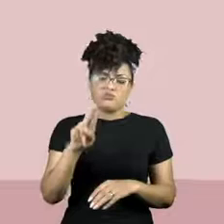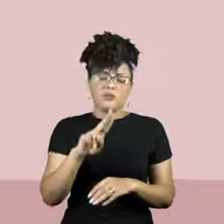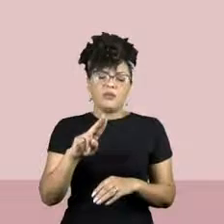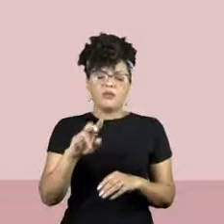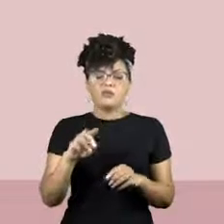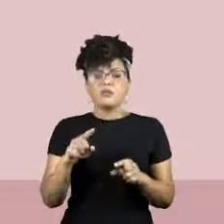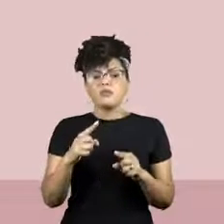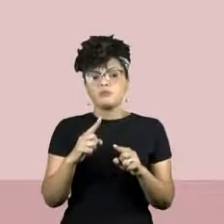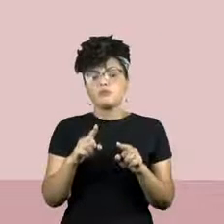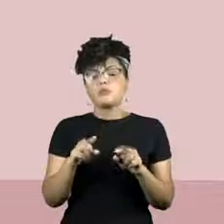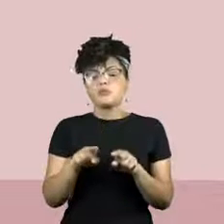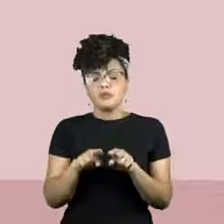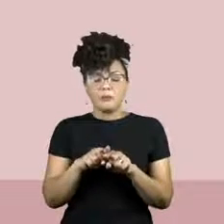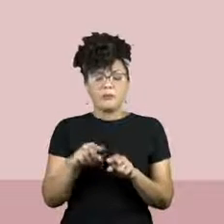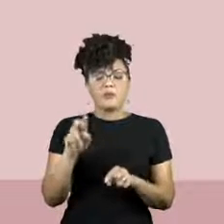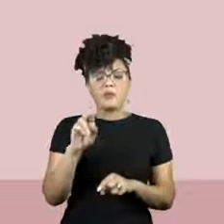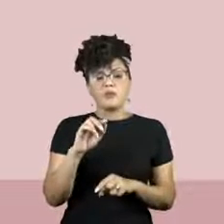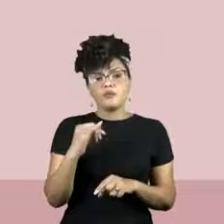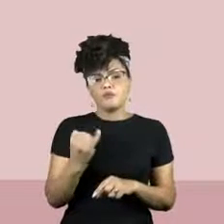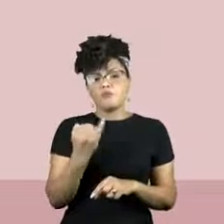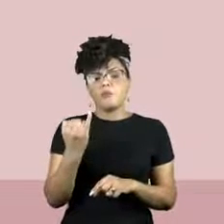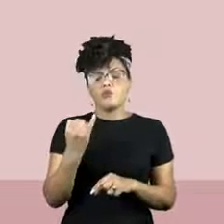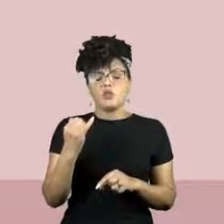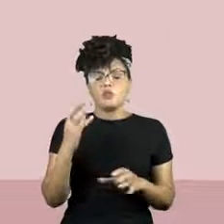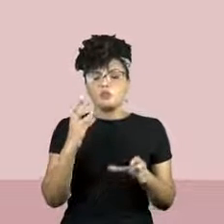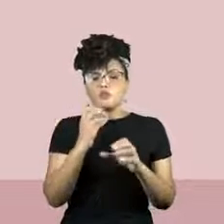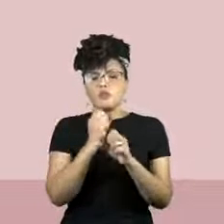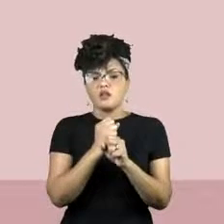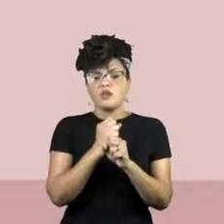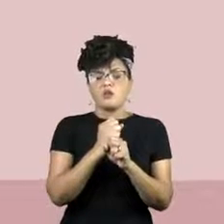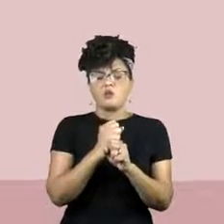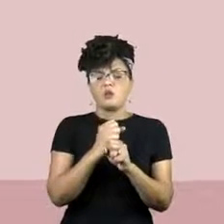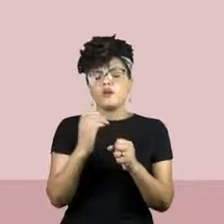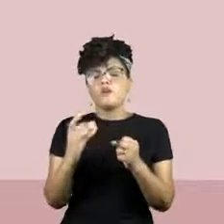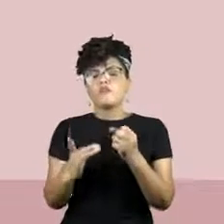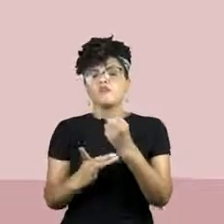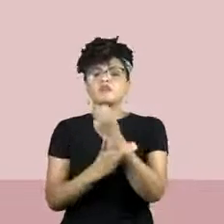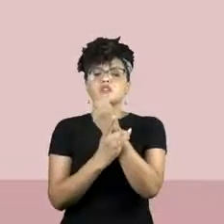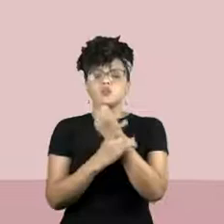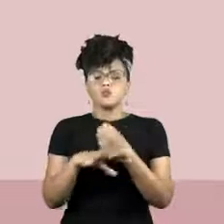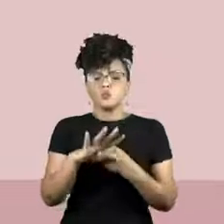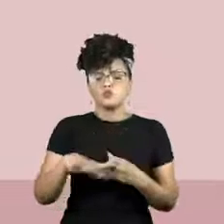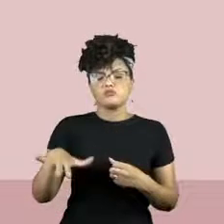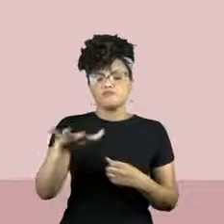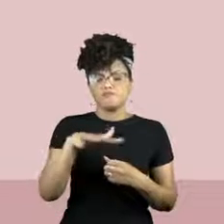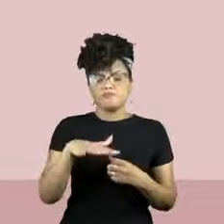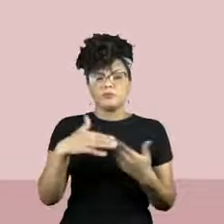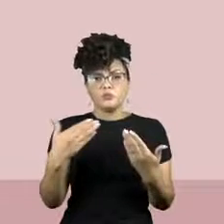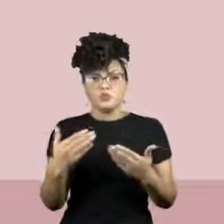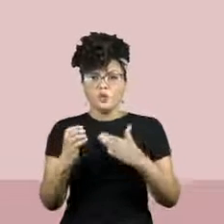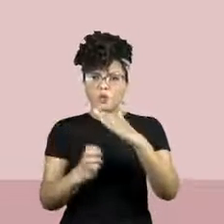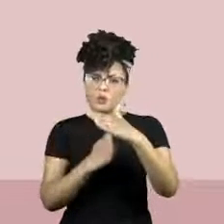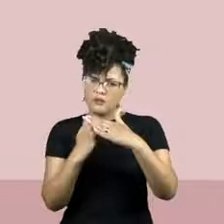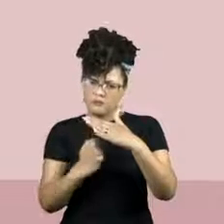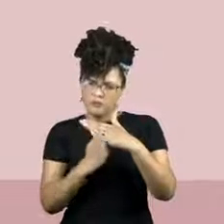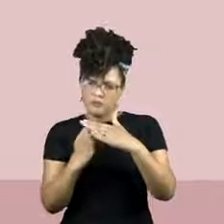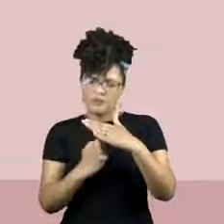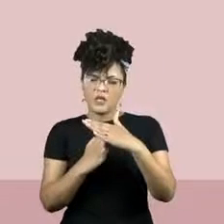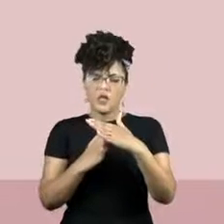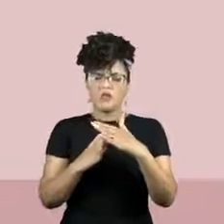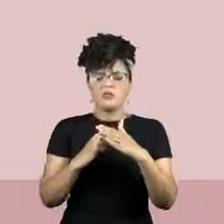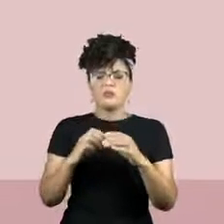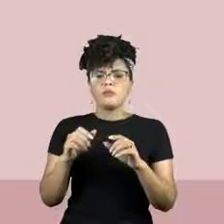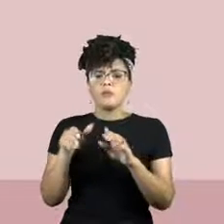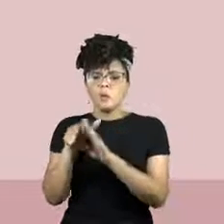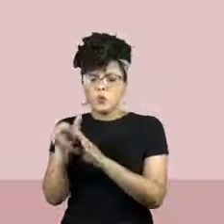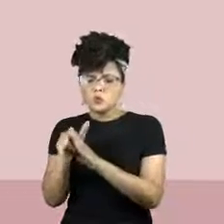de segurança. Né? É por isso que, quando a gente fala de empresas profissionais, consultorias,